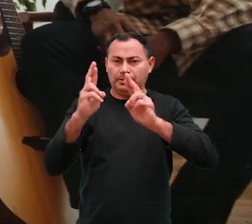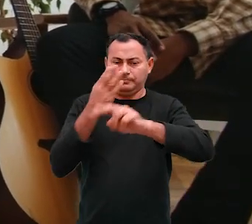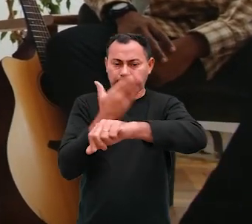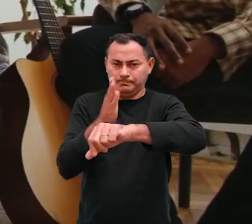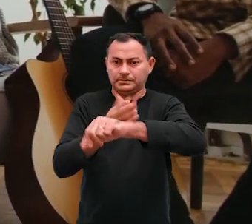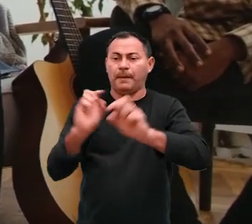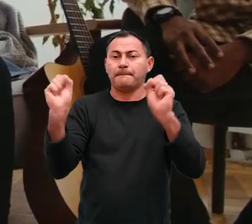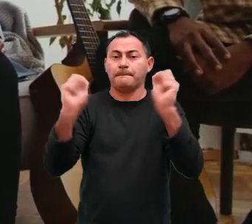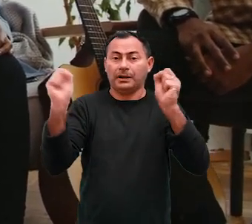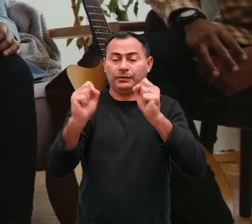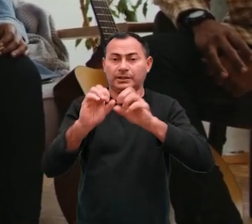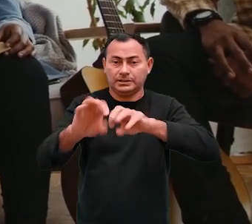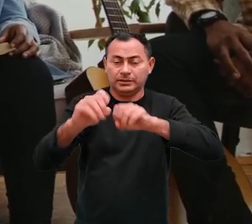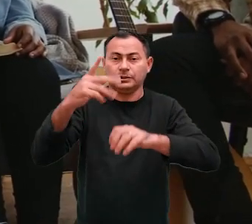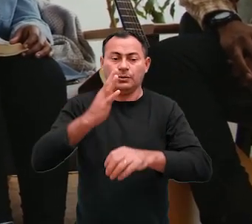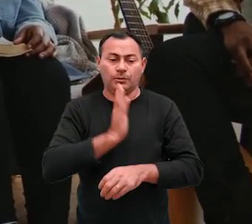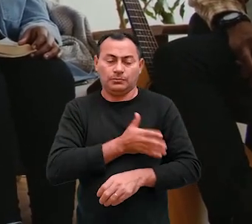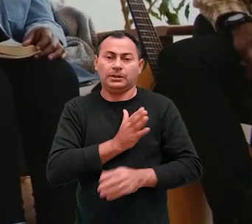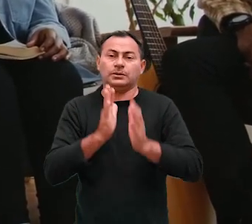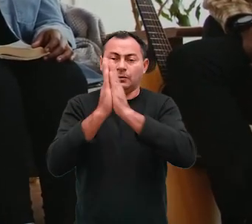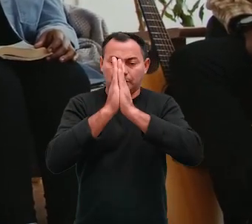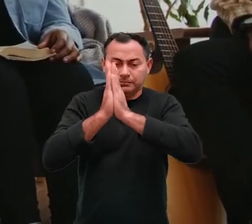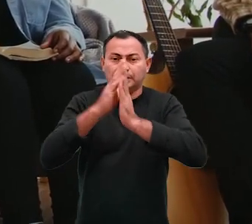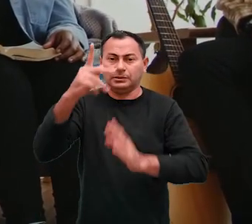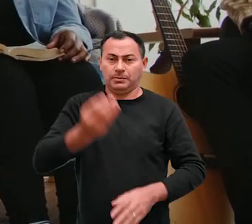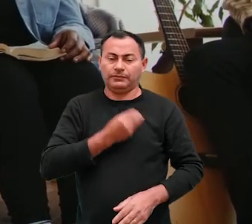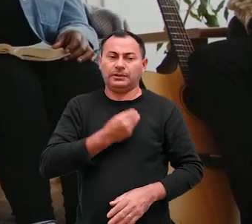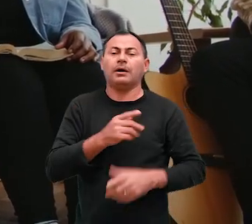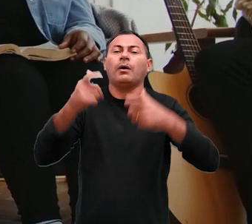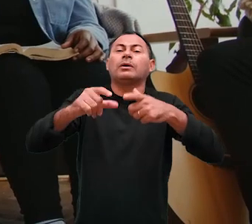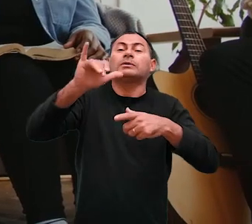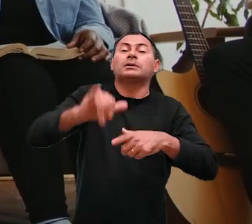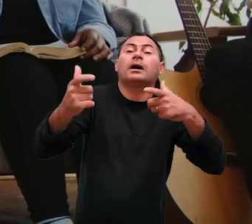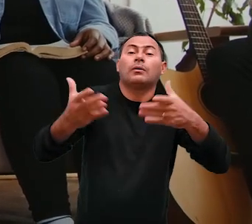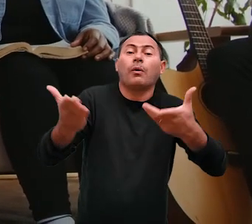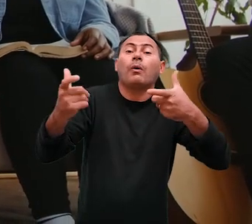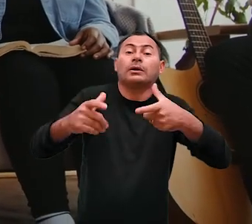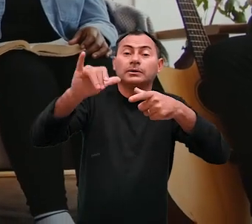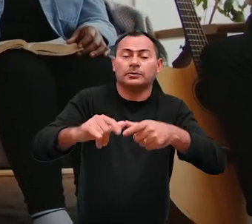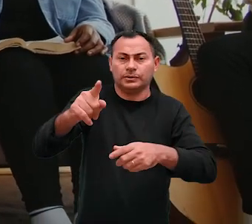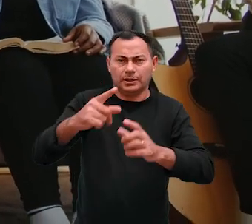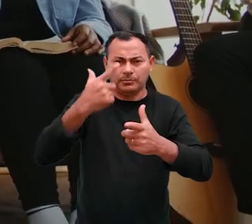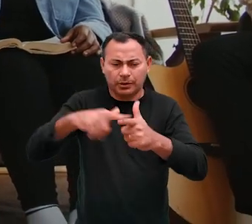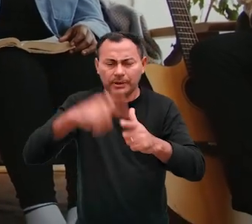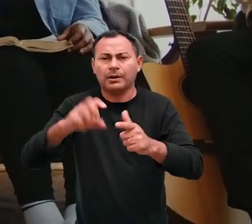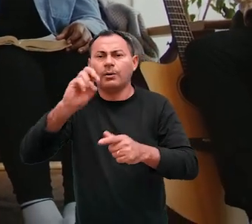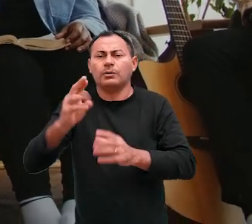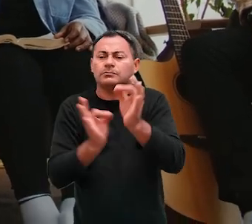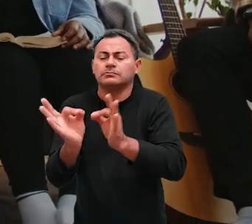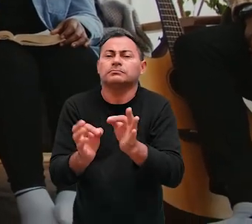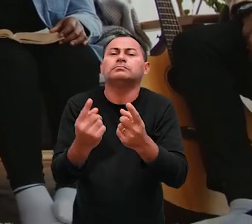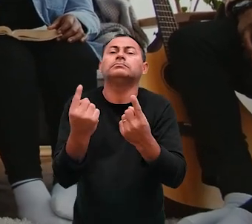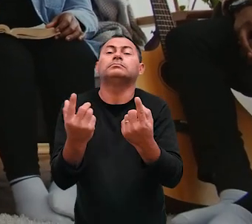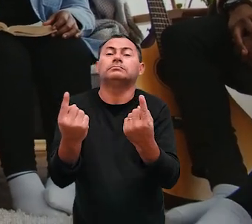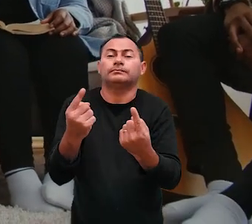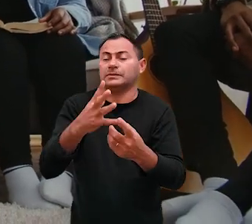aplicações desse maravilhoso ensino no seu coração e em sua vida. Onde é que você está? Você é parte do problema ou parte da